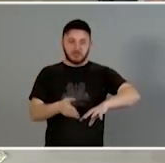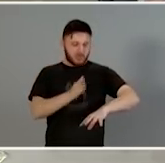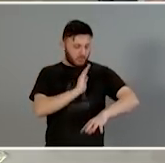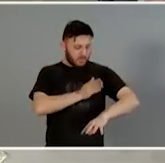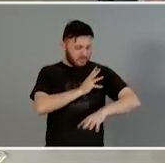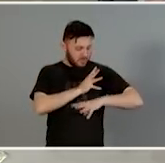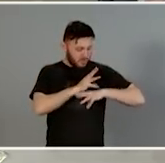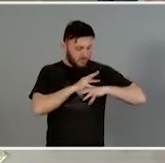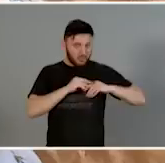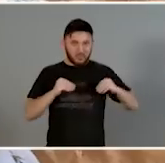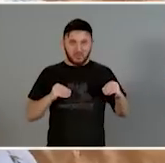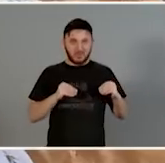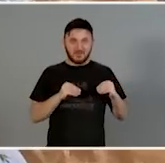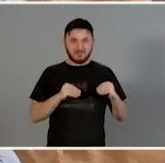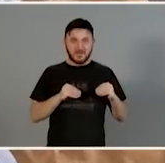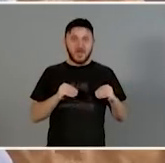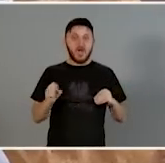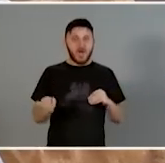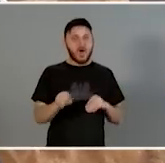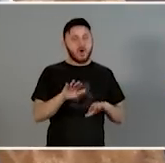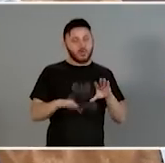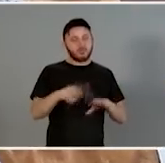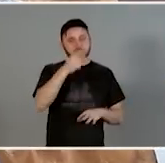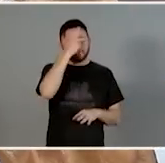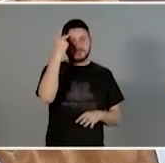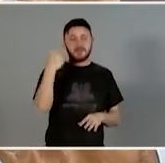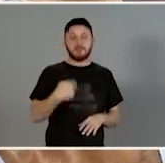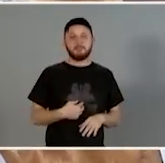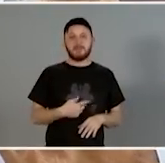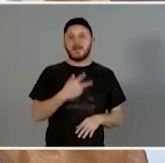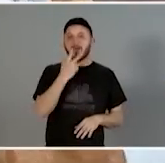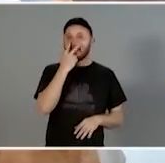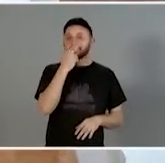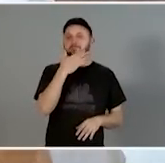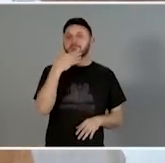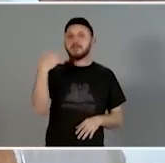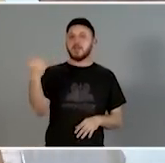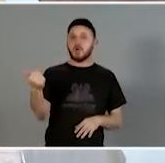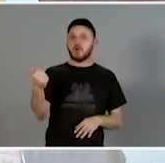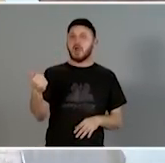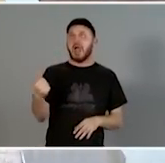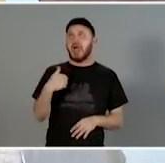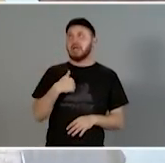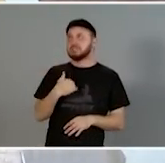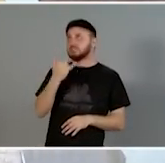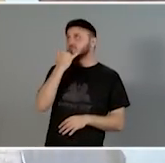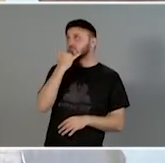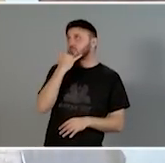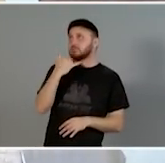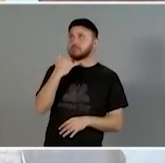Quantas pessoas não preferem se justificar nas suas feridas